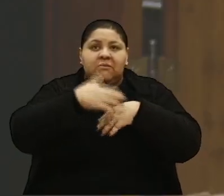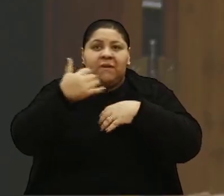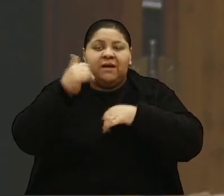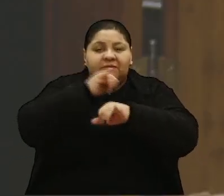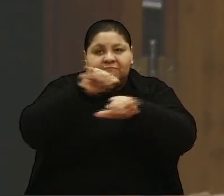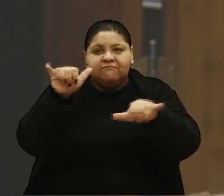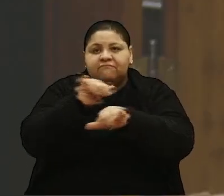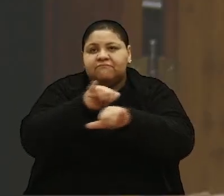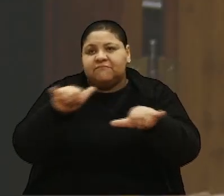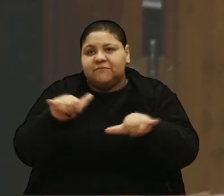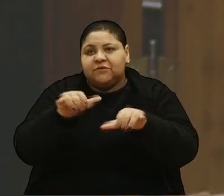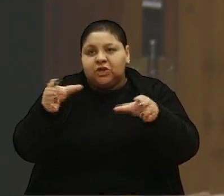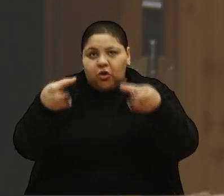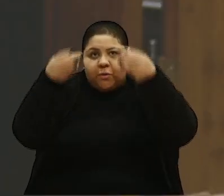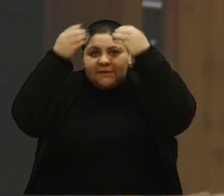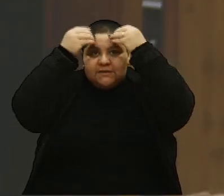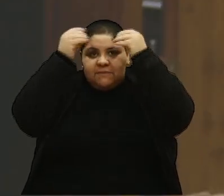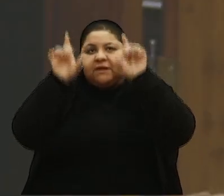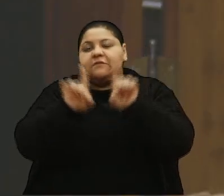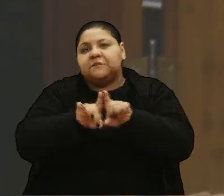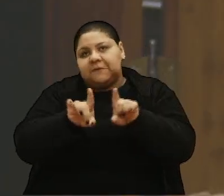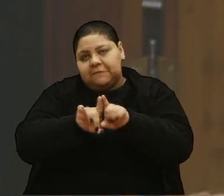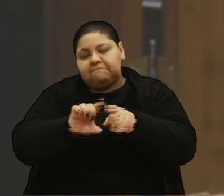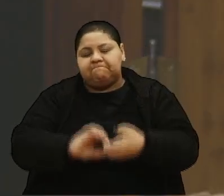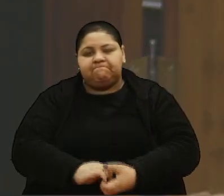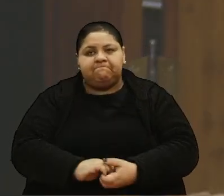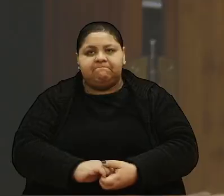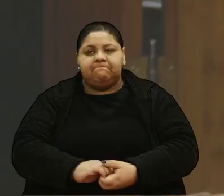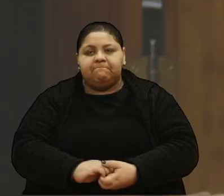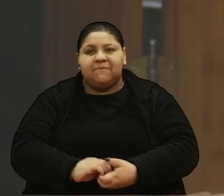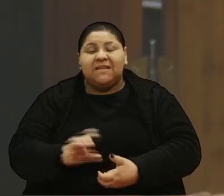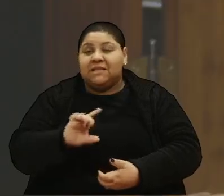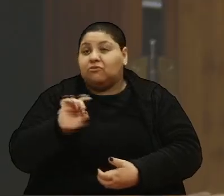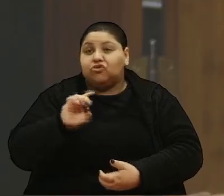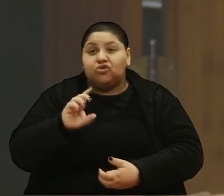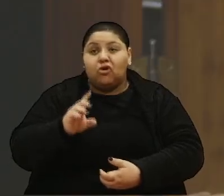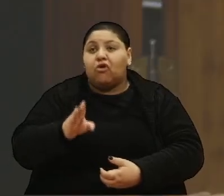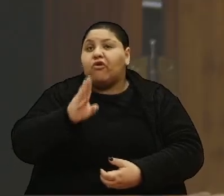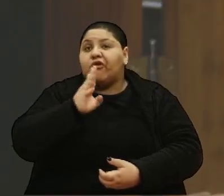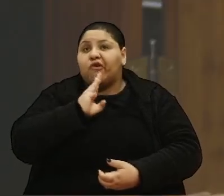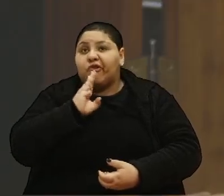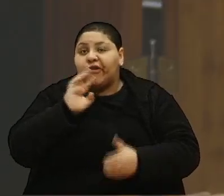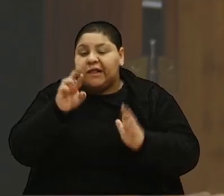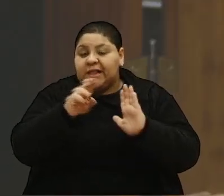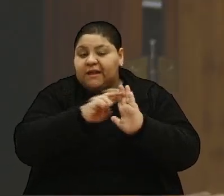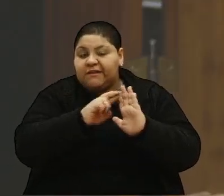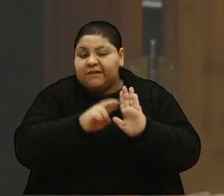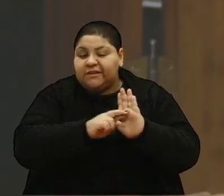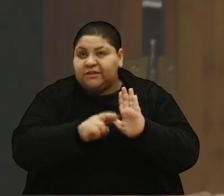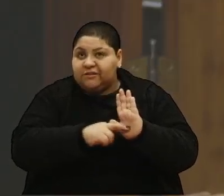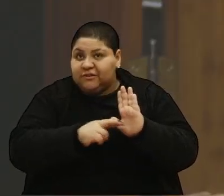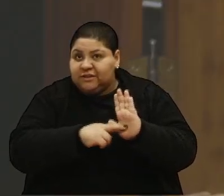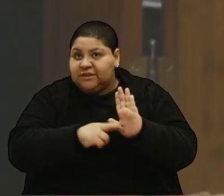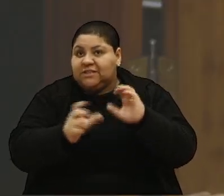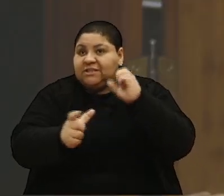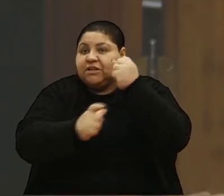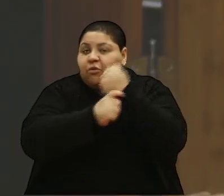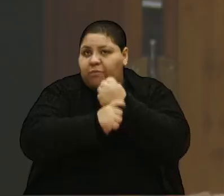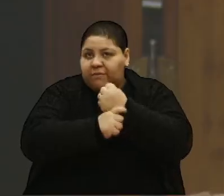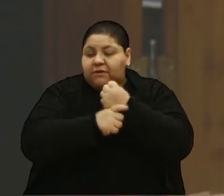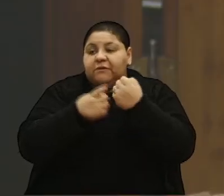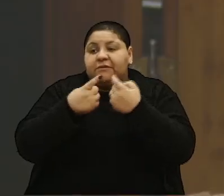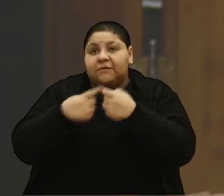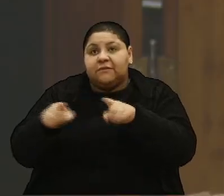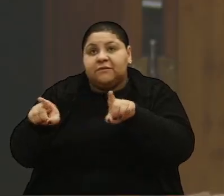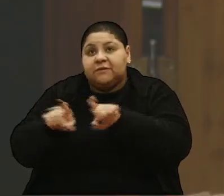informações e conhecimento. Não basta apenas conhecer as regras e normas de segurança,